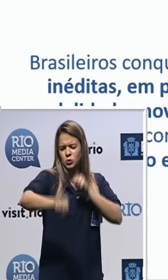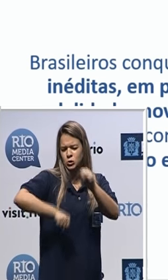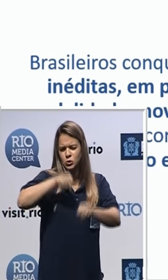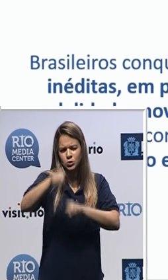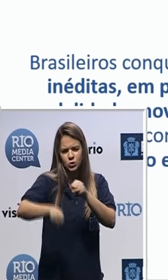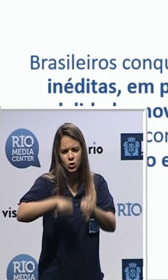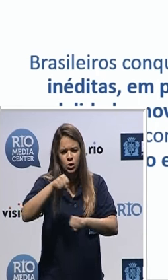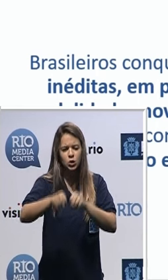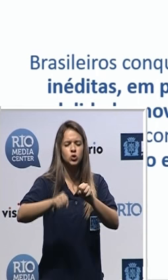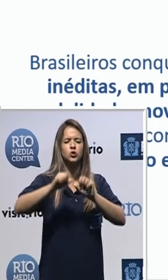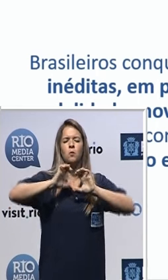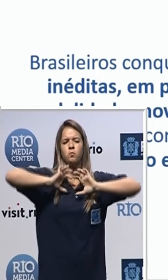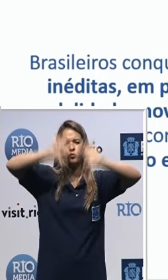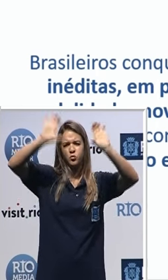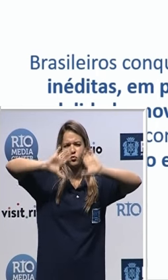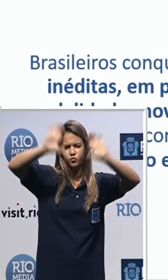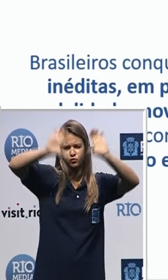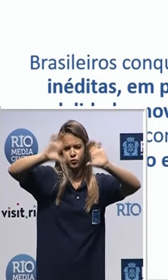no voleibol sentado.